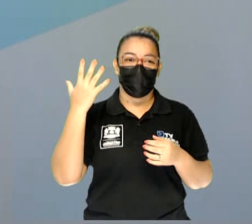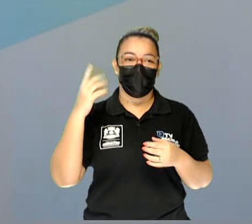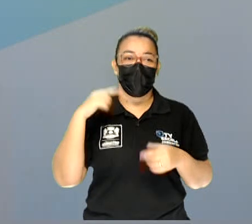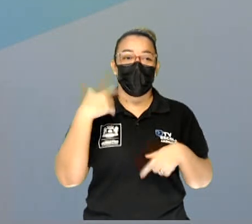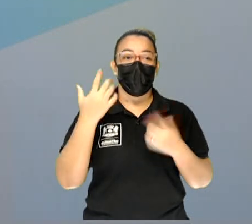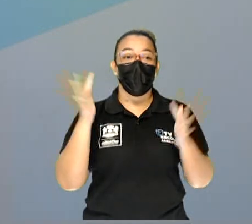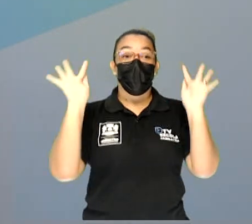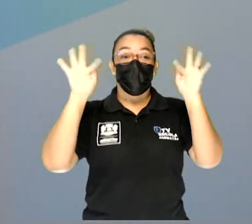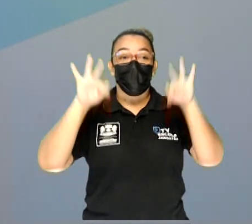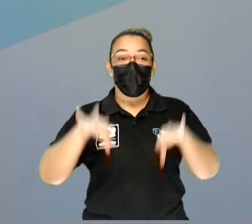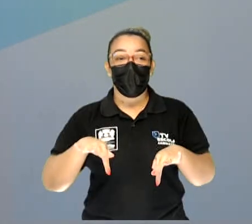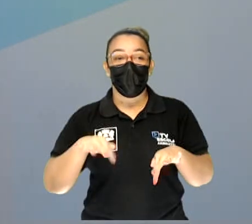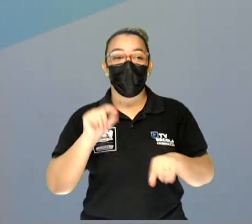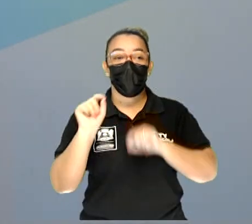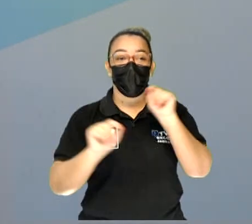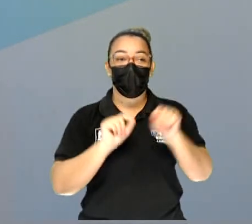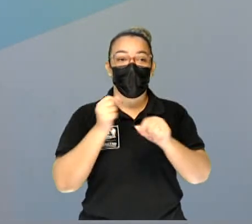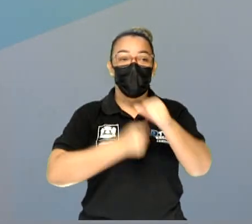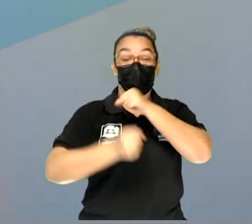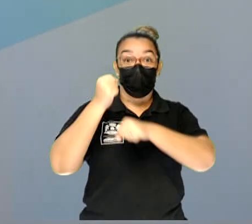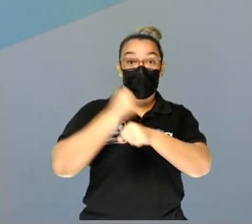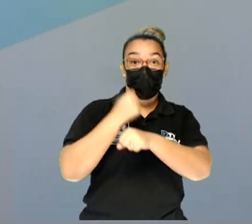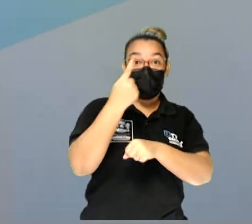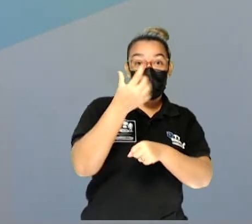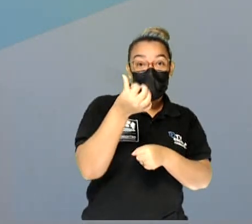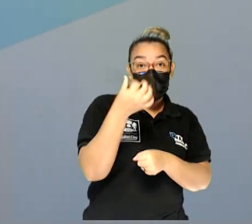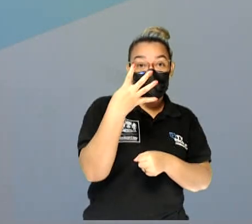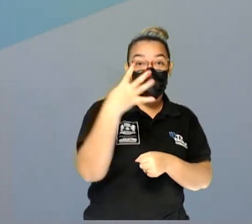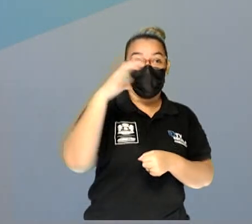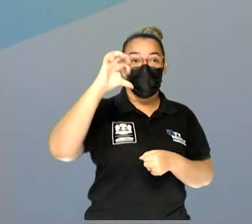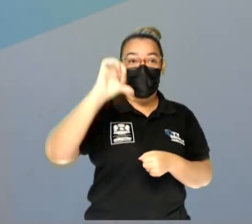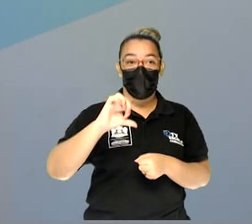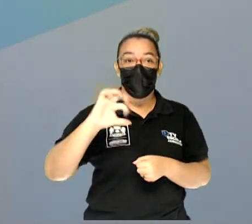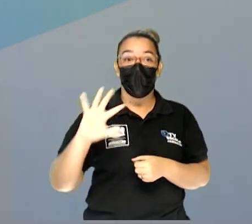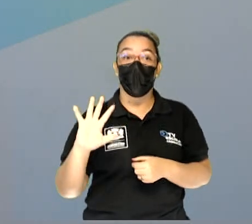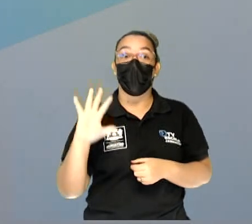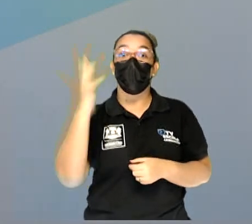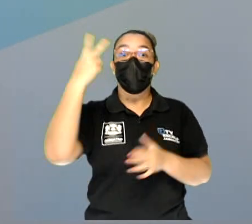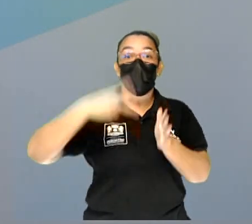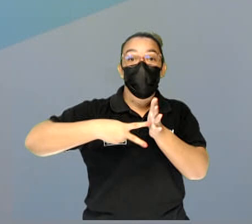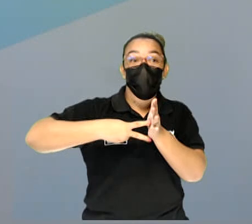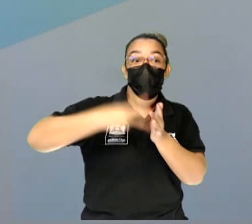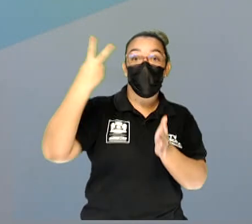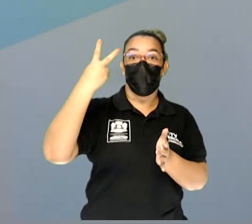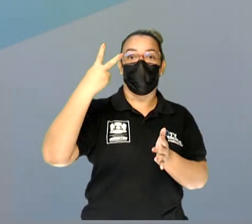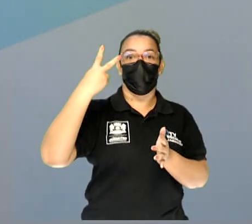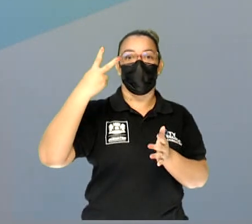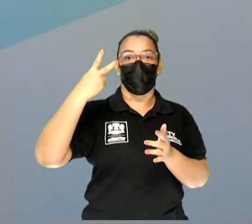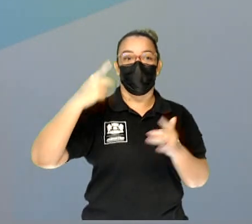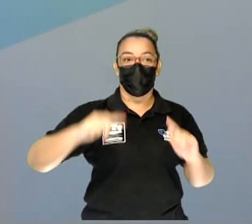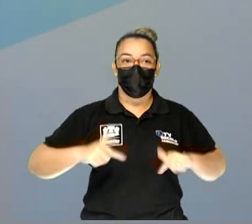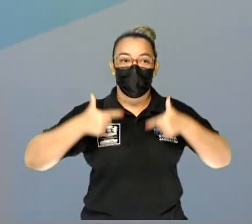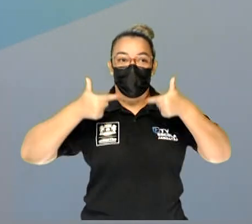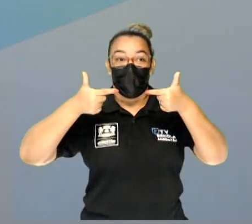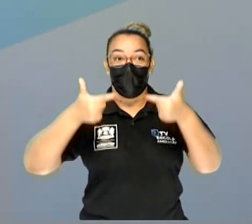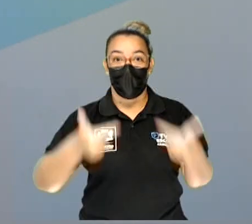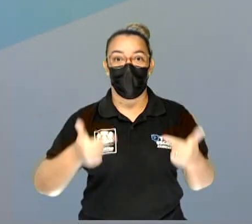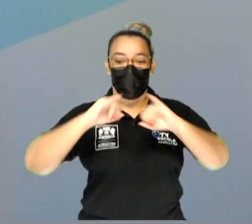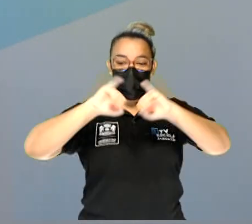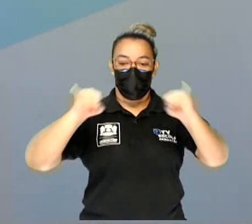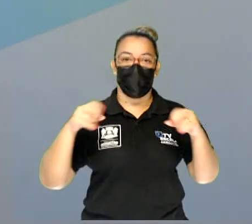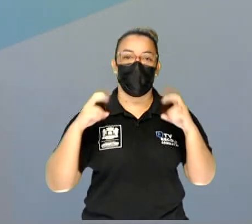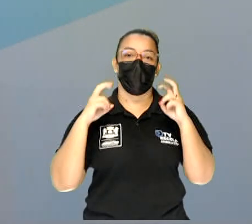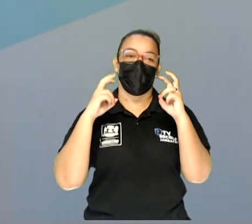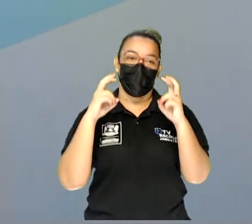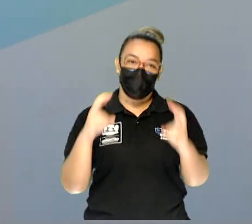Em 1949, no mesmo local, aconteceu a segunda Batalha dos Guararapes. Tá? Dessa vez, motivados